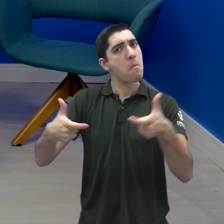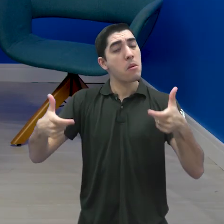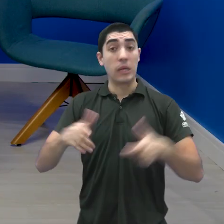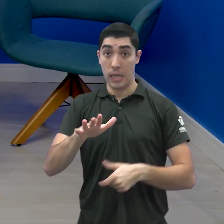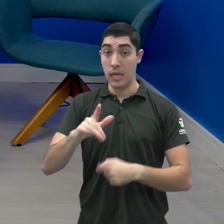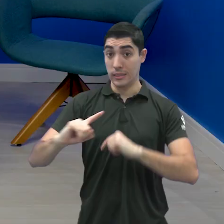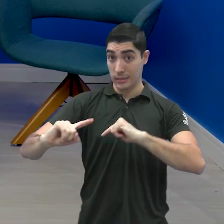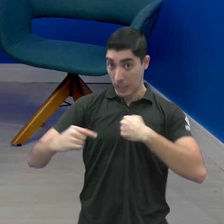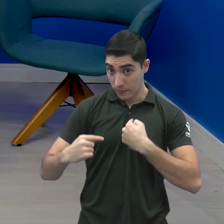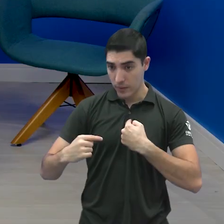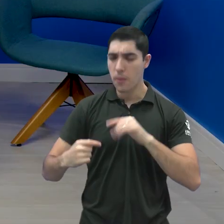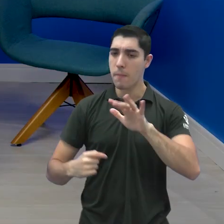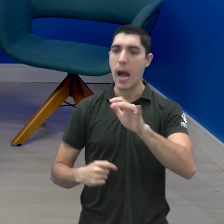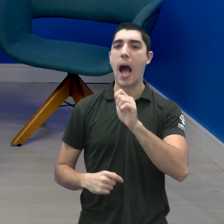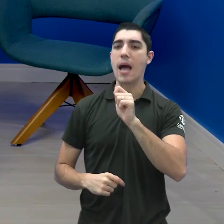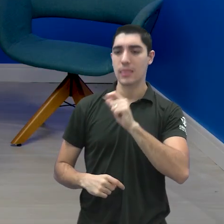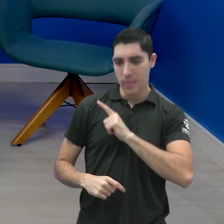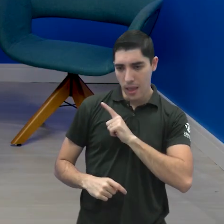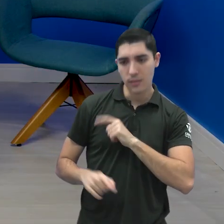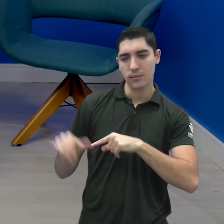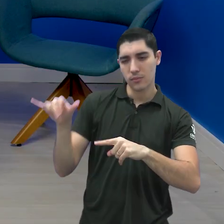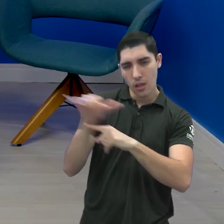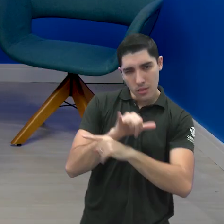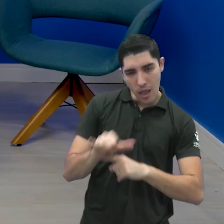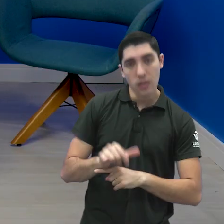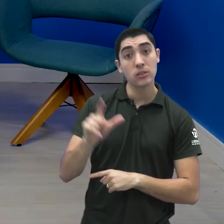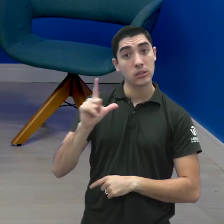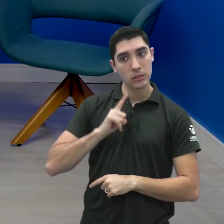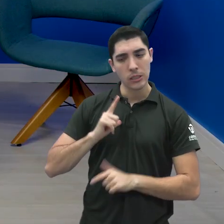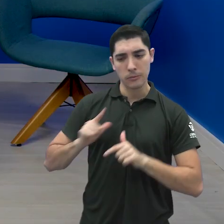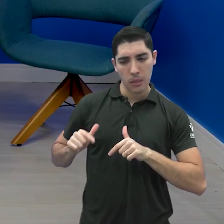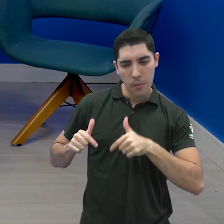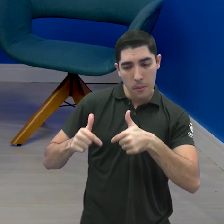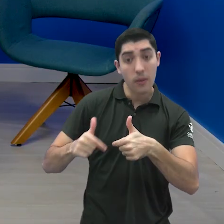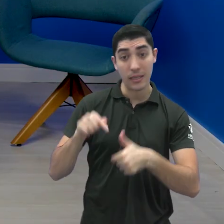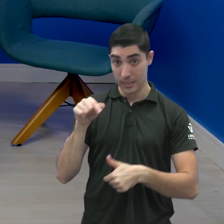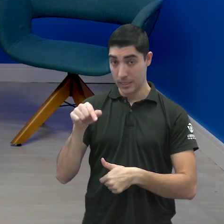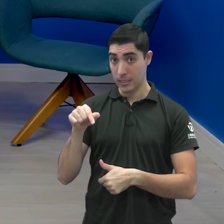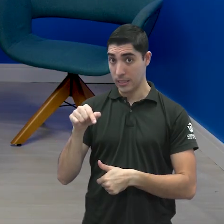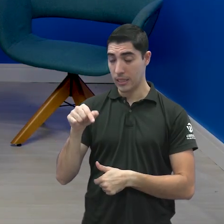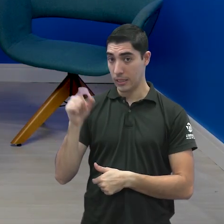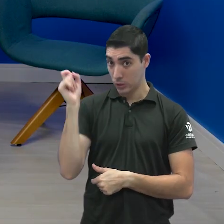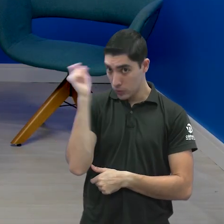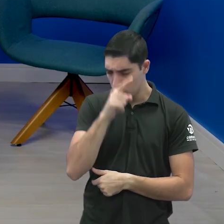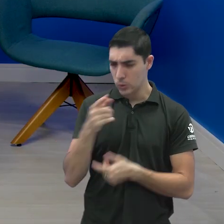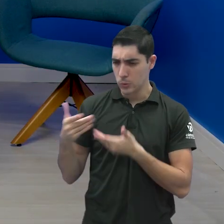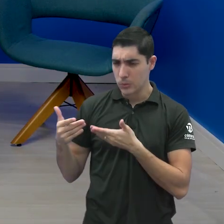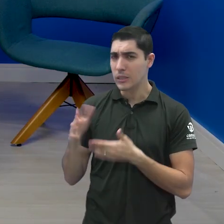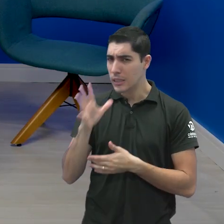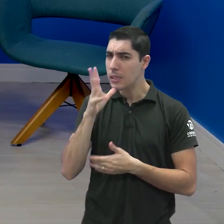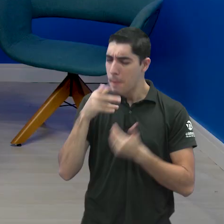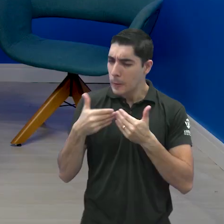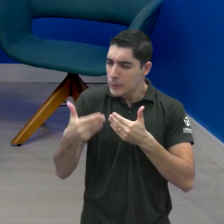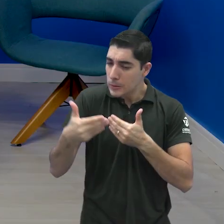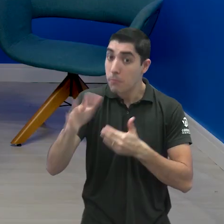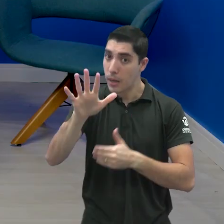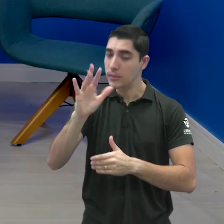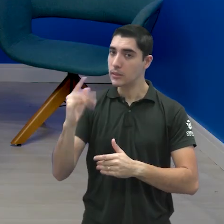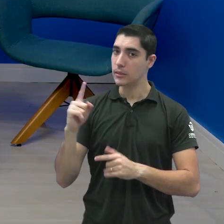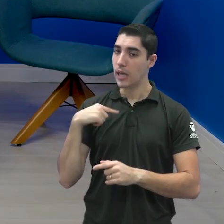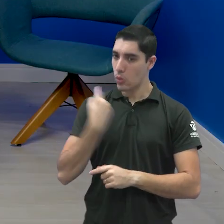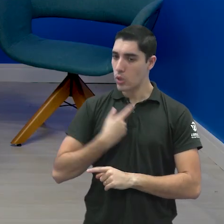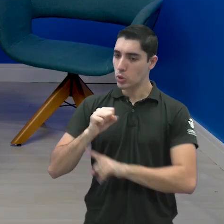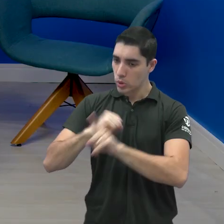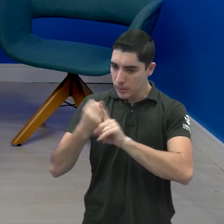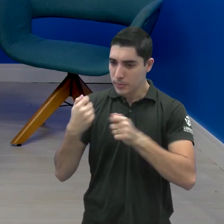É um desafio, mas existem caminhos, existem portas de entrada e esse caminho é longo e muito importante para a nossa sociedade. Exatamente. E